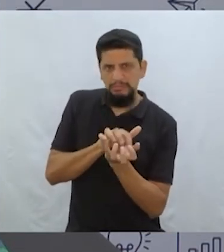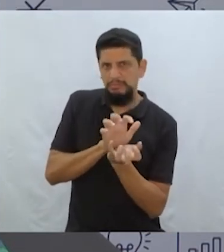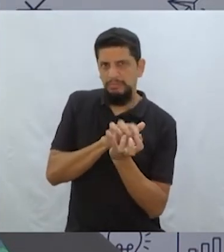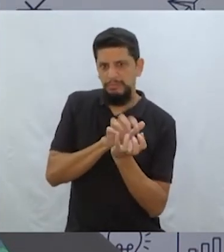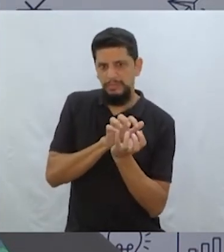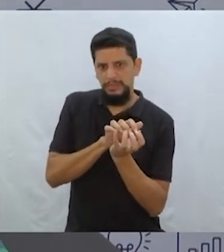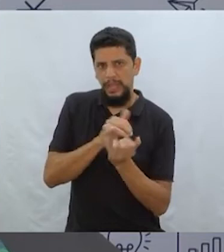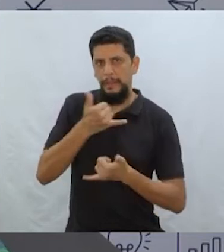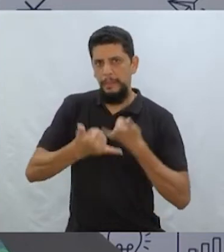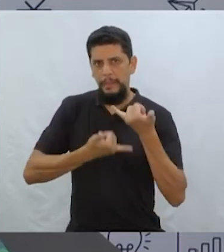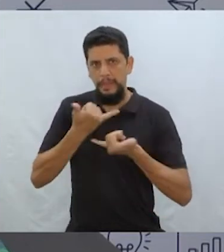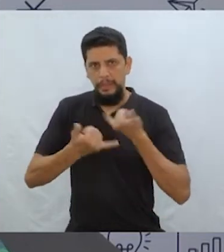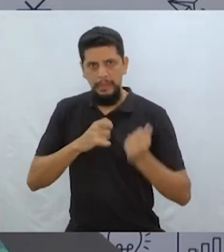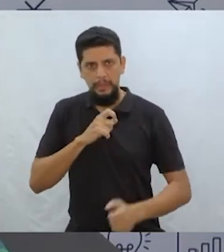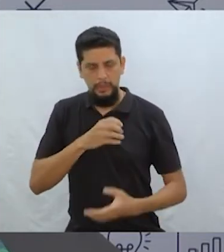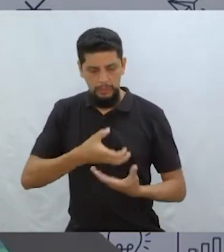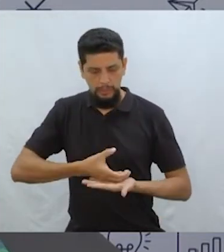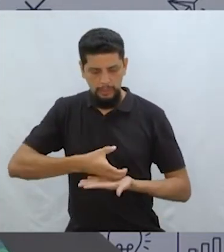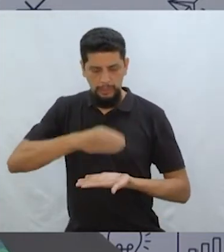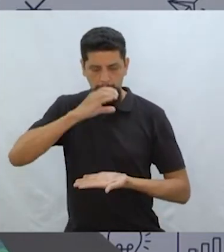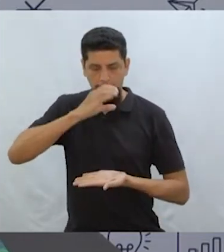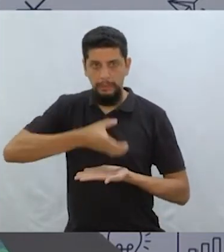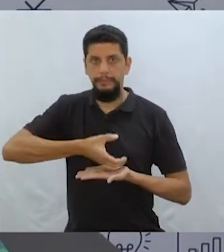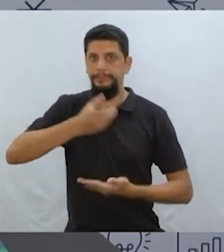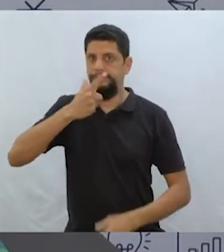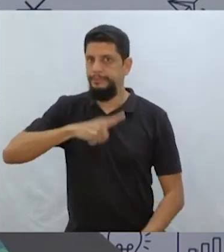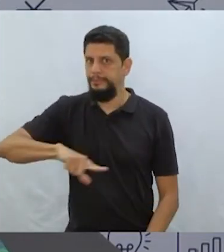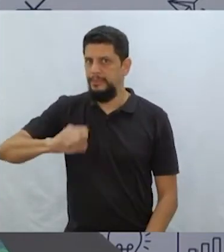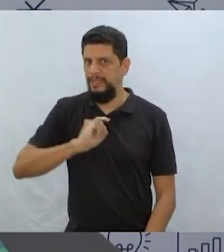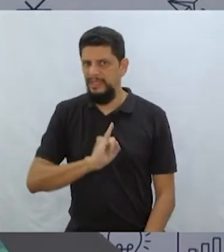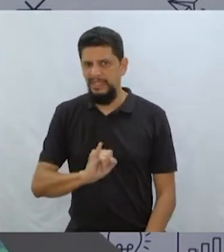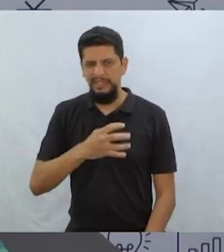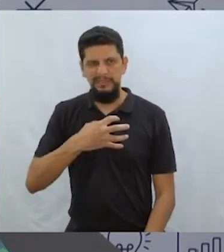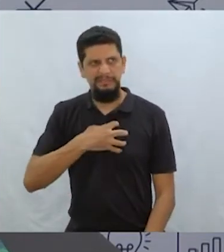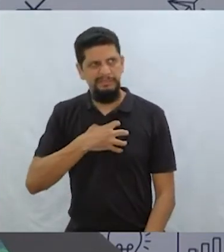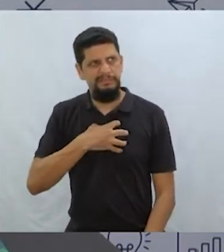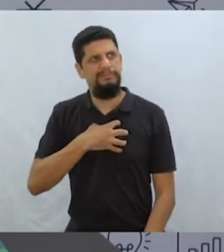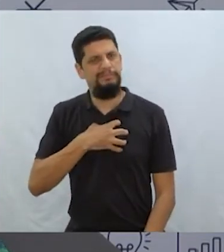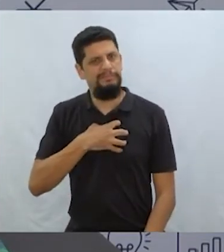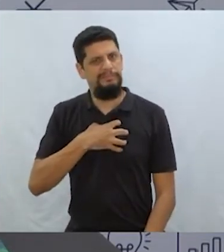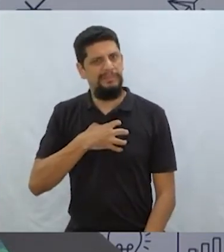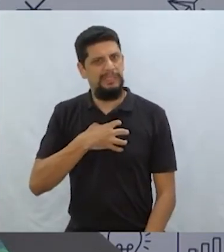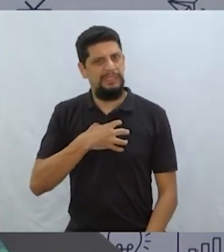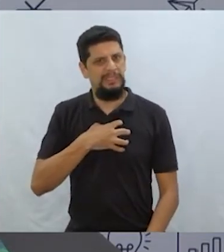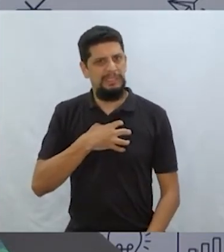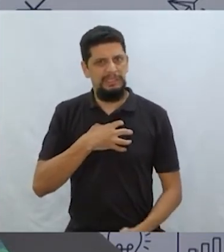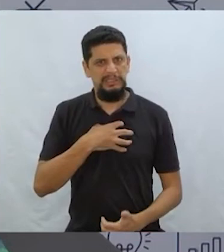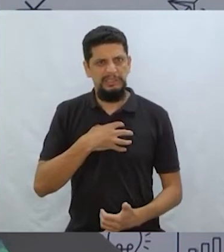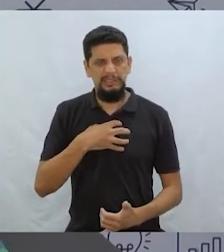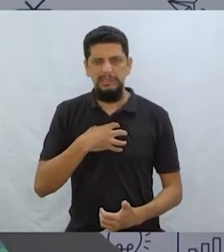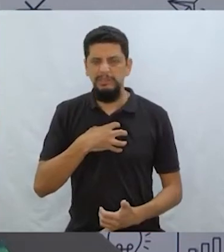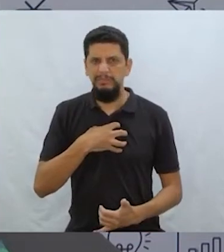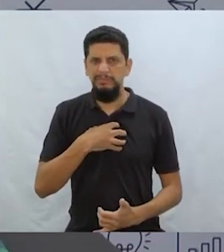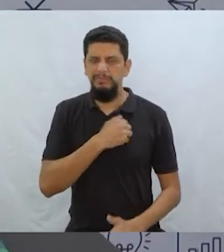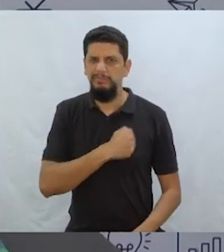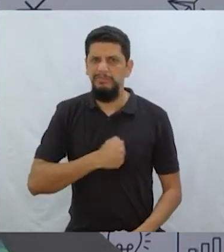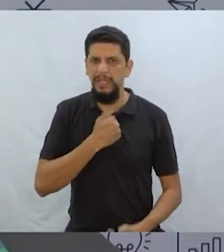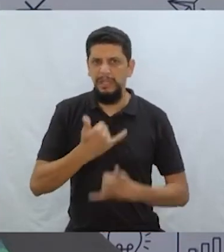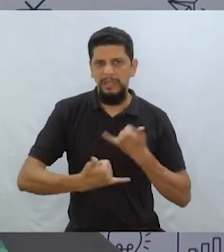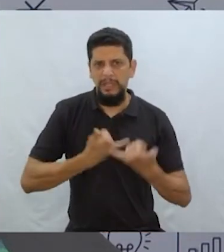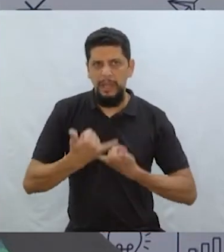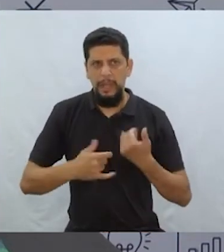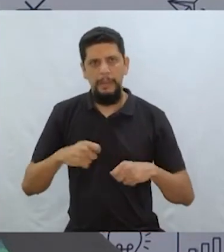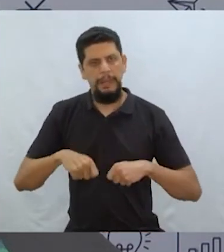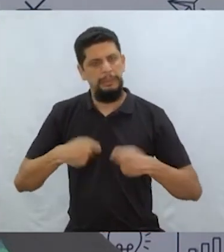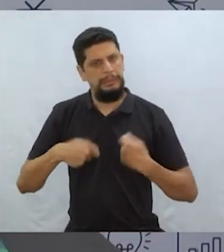quê as brincadeiras do copo novamente Será que ele sentiria falta das brincadeiras mas para ter as